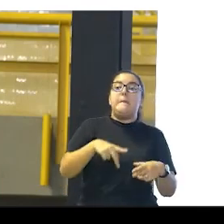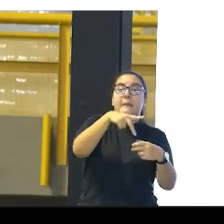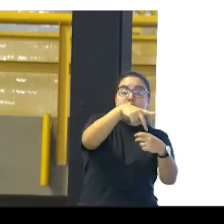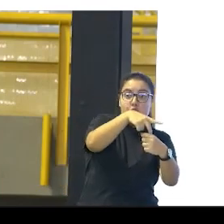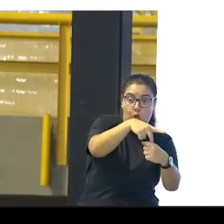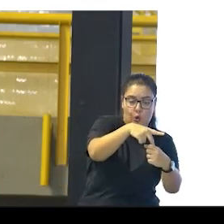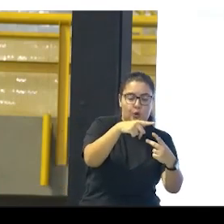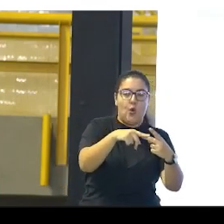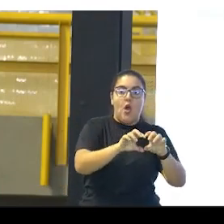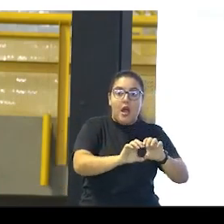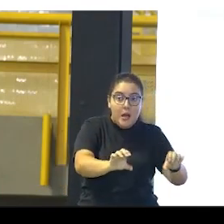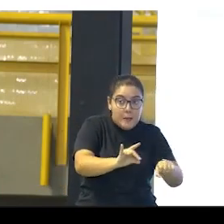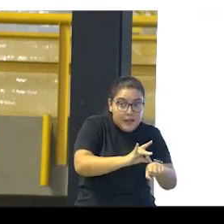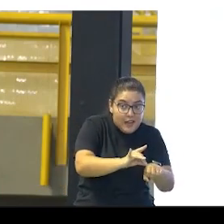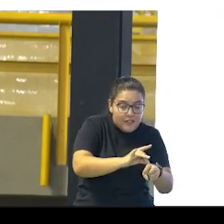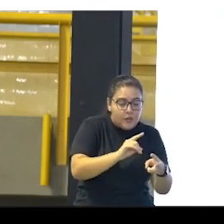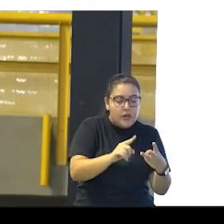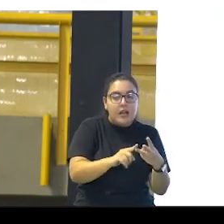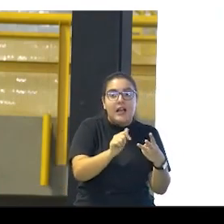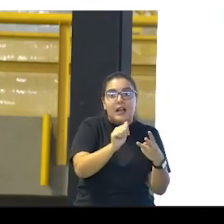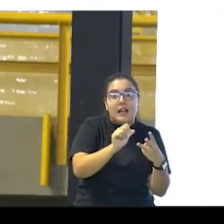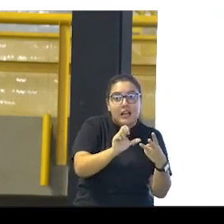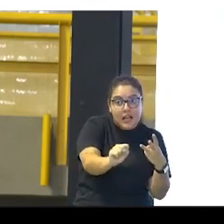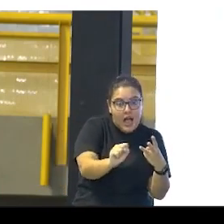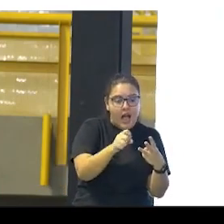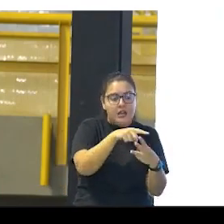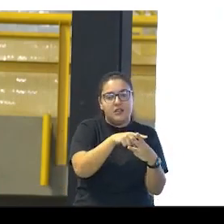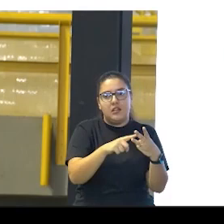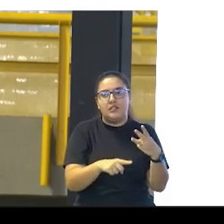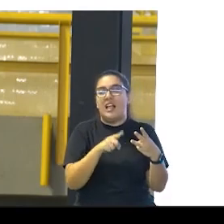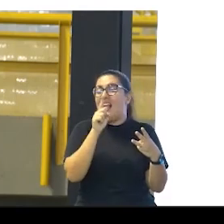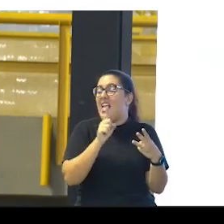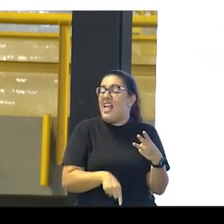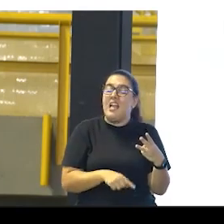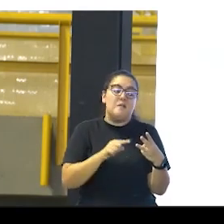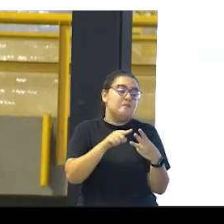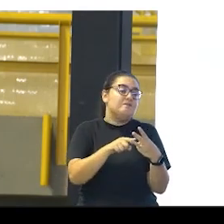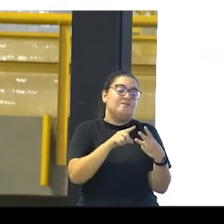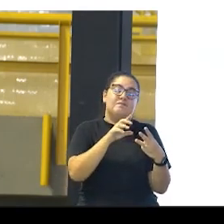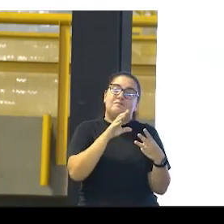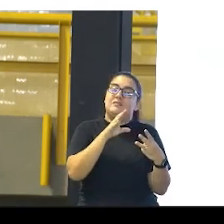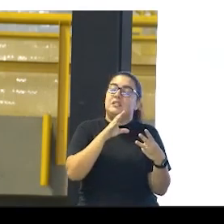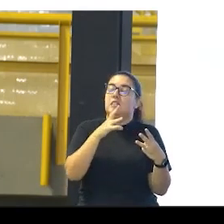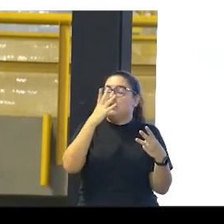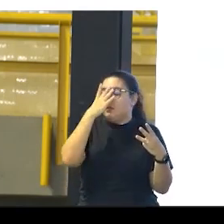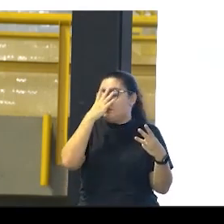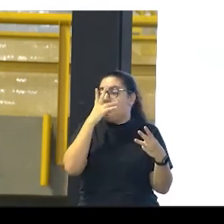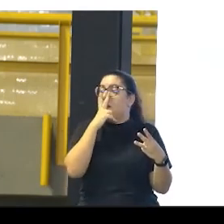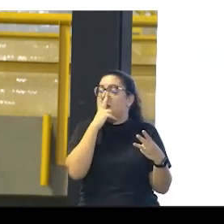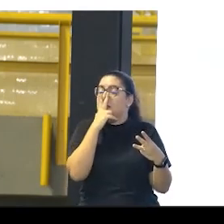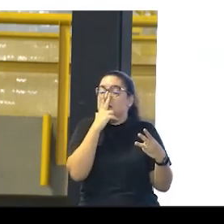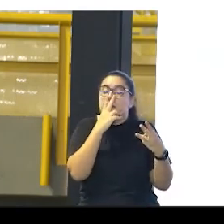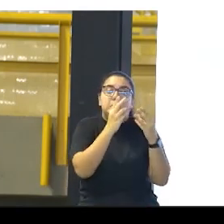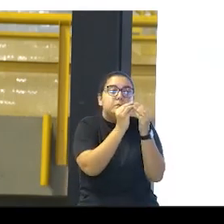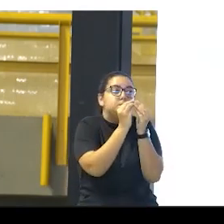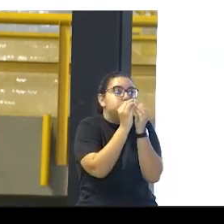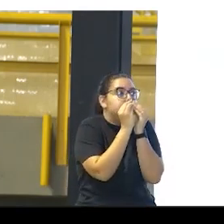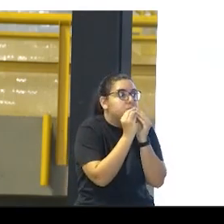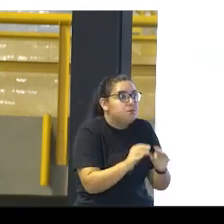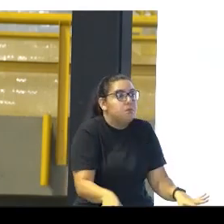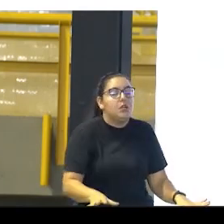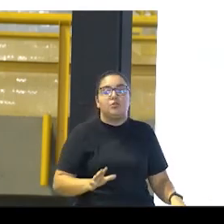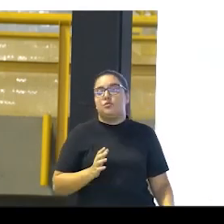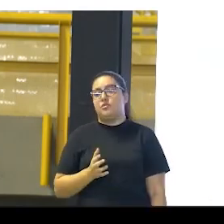carvão, gás mineral, funcionam como tripé de dor de cabeça de qualquer